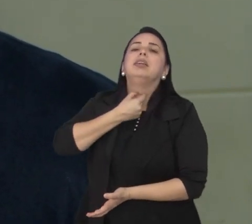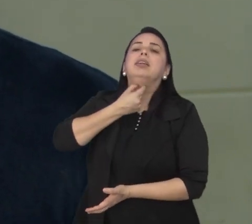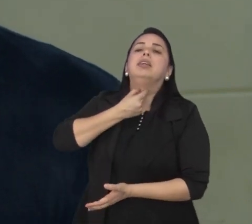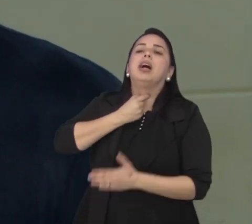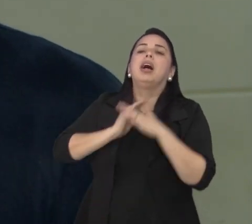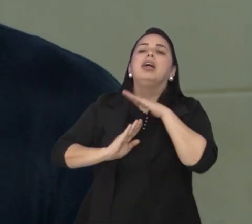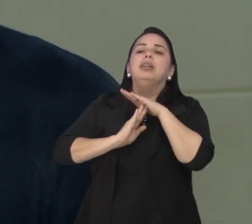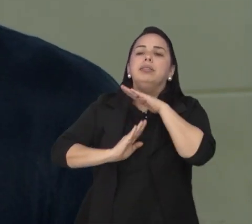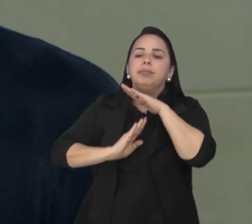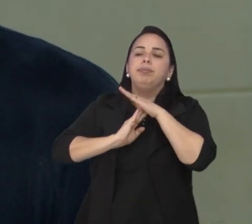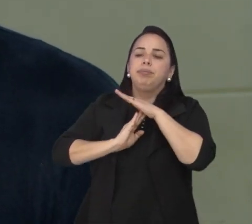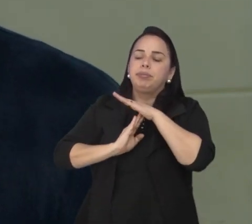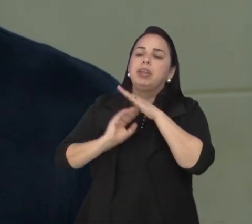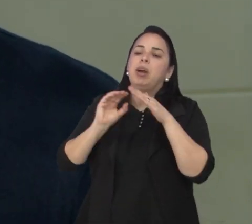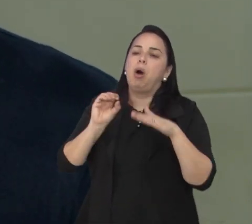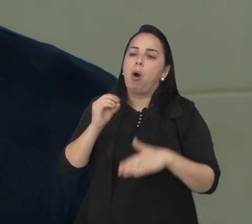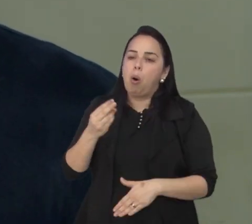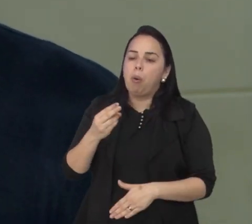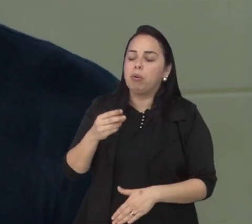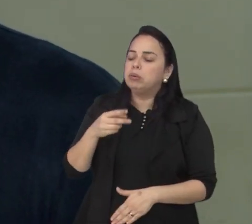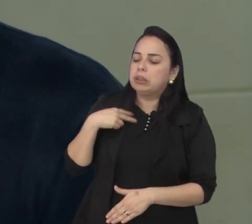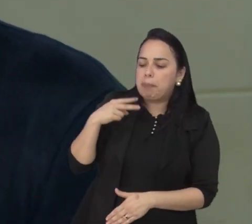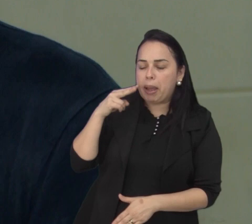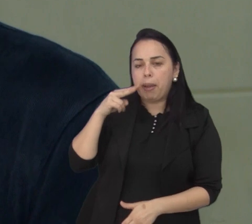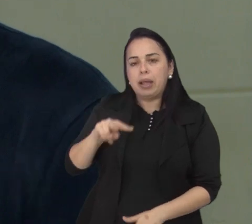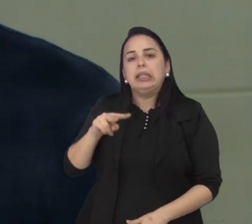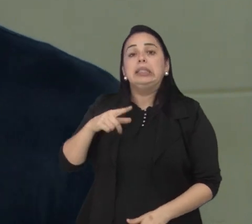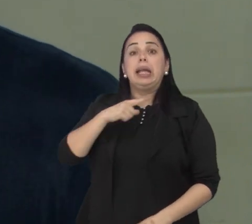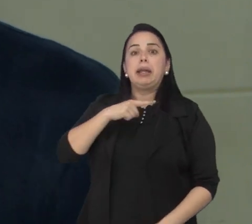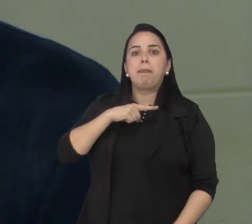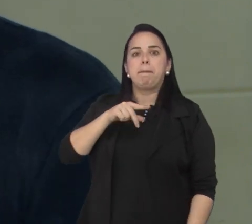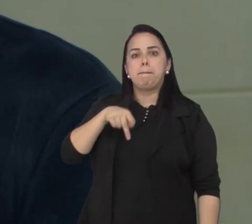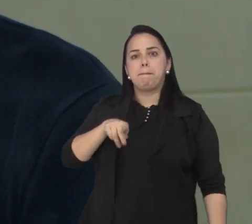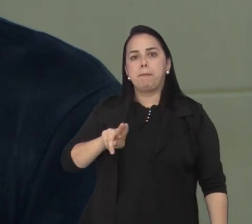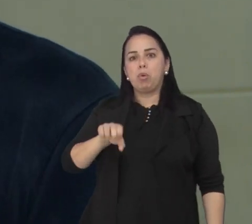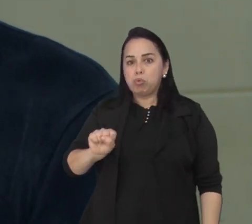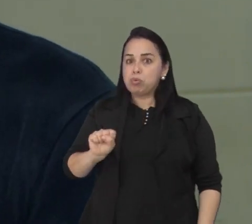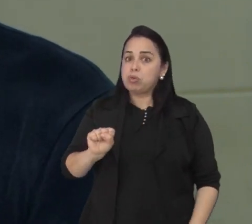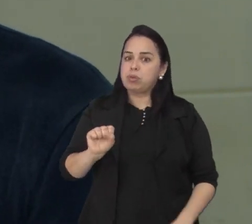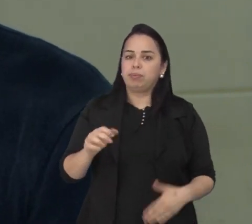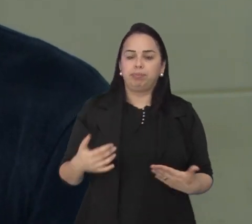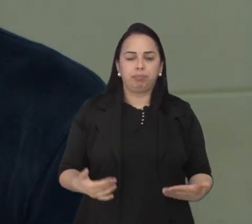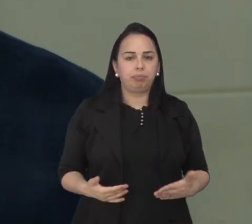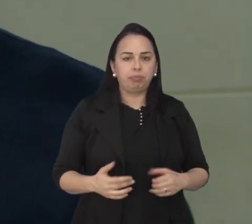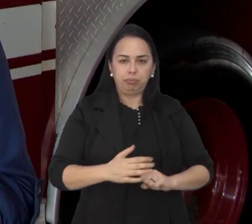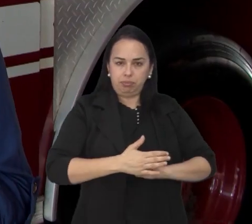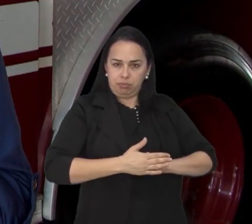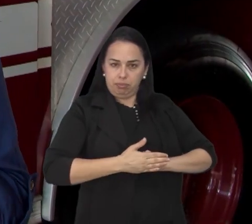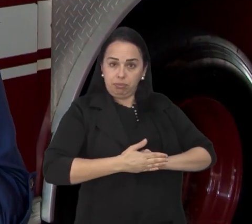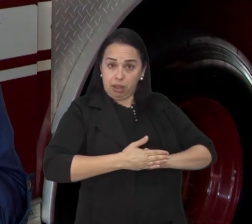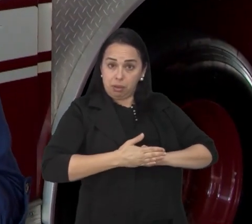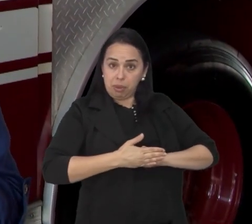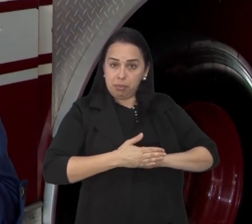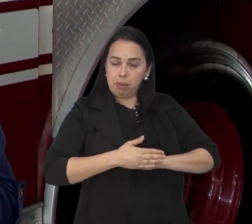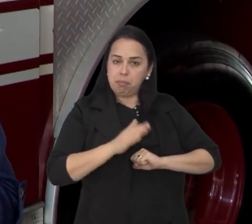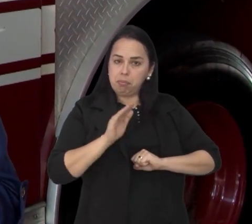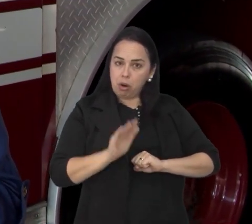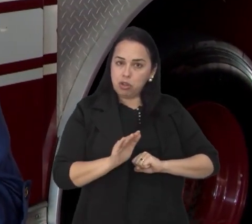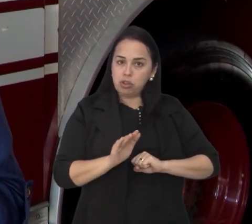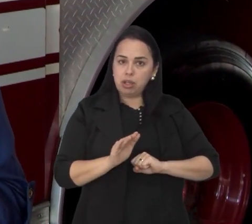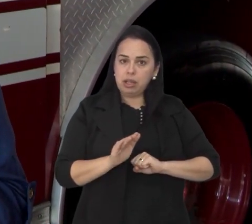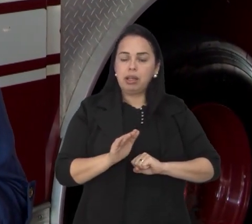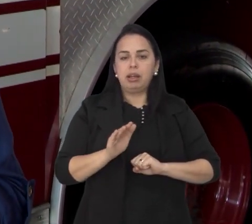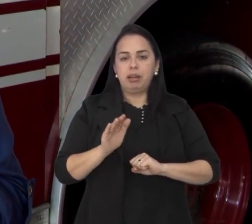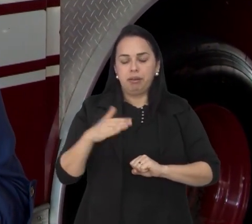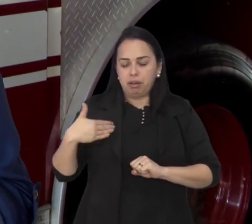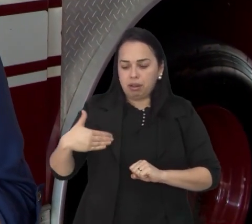e ver se o paciente está com pulso quando ele está, por exemplo, desmaiado, como pode acontecer com alguns acidentes. A manobra de desengasgo